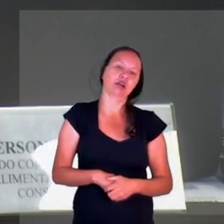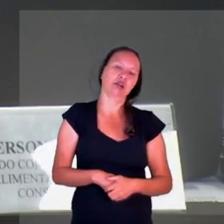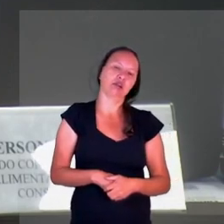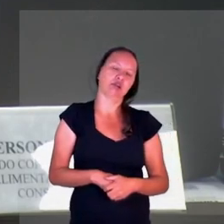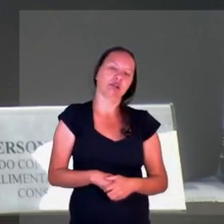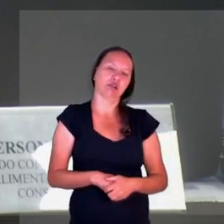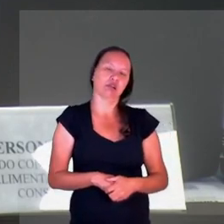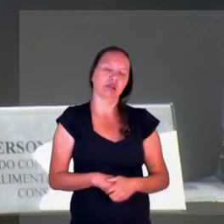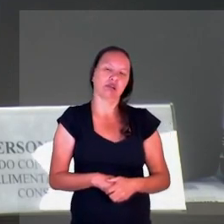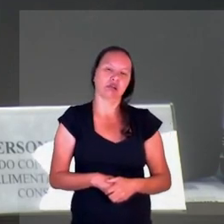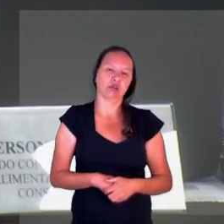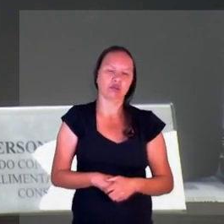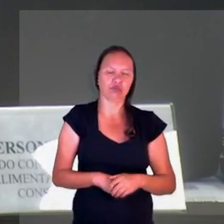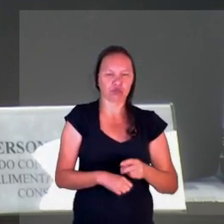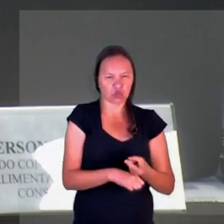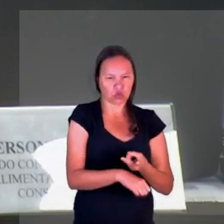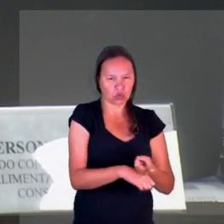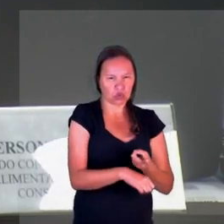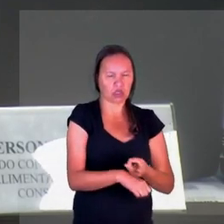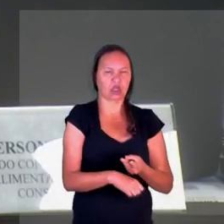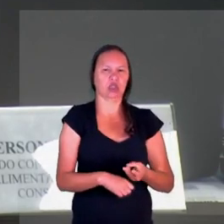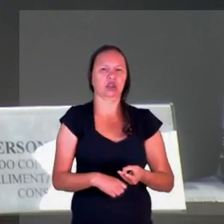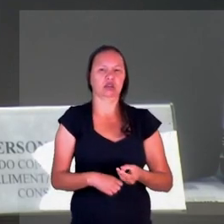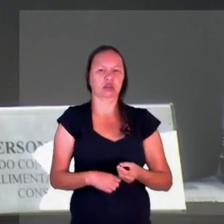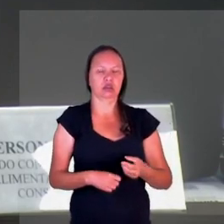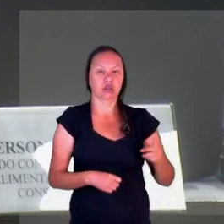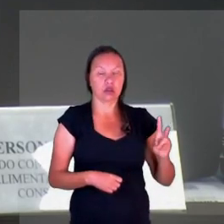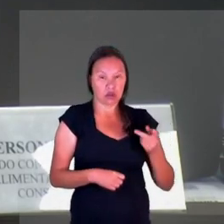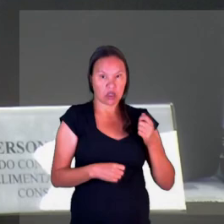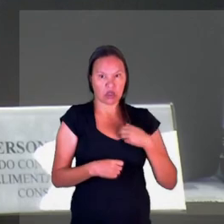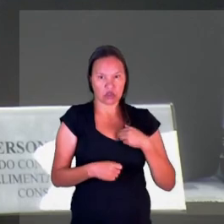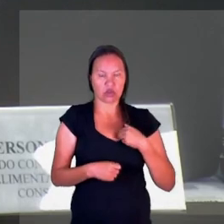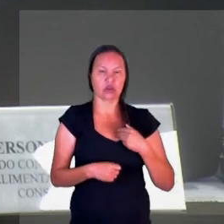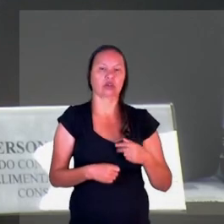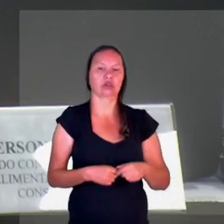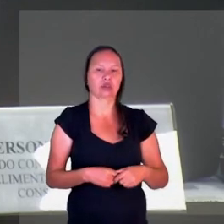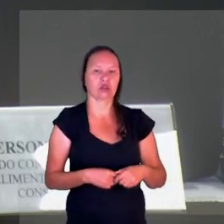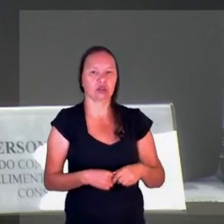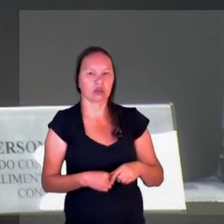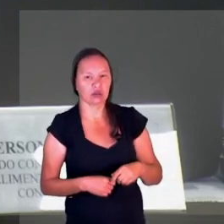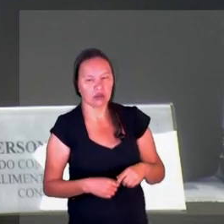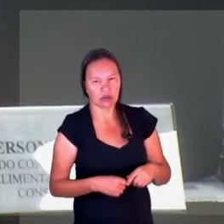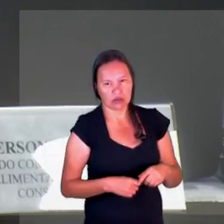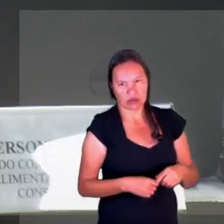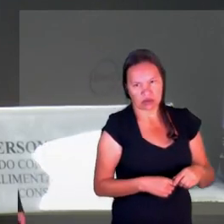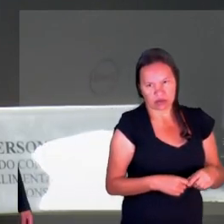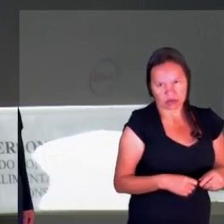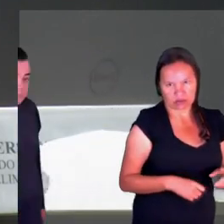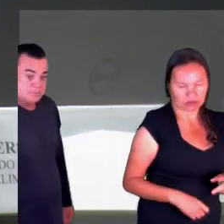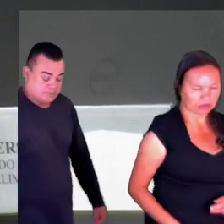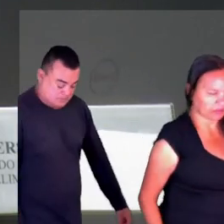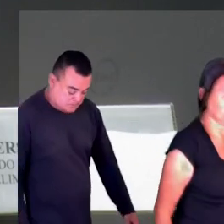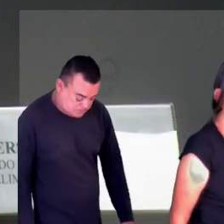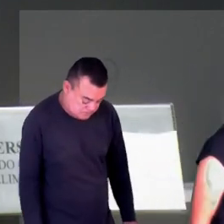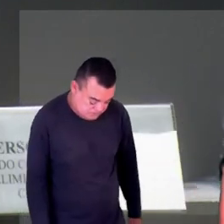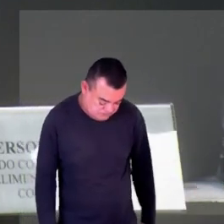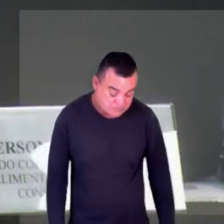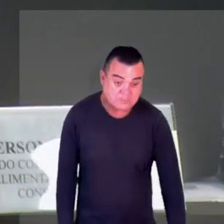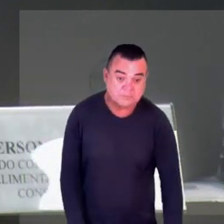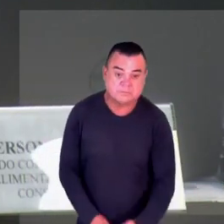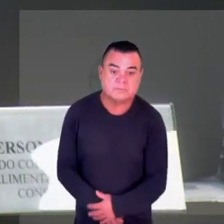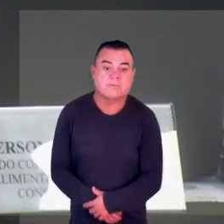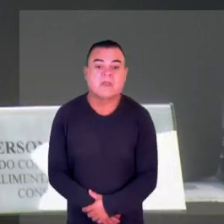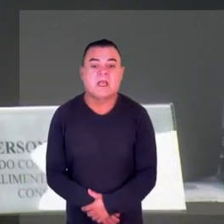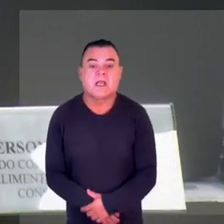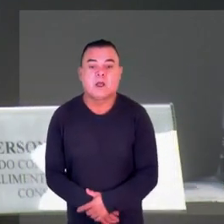eh cuidado e eu acho que acho não como como D Mir falou a gente não tem que achar nesse caso nós